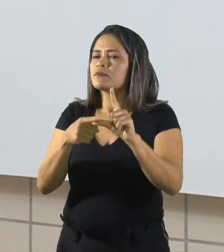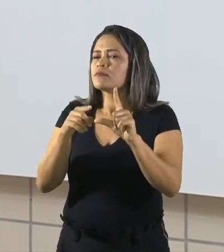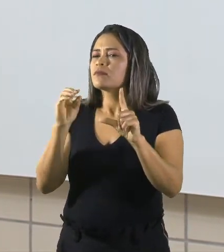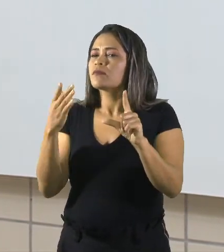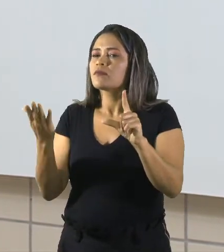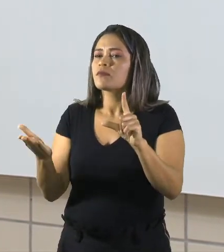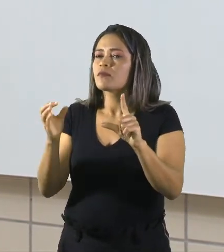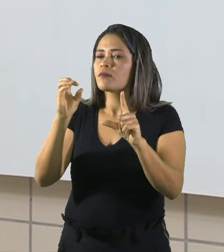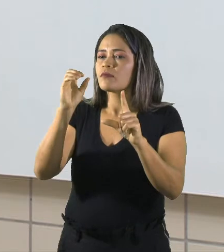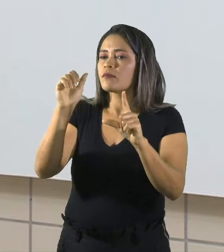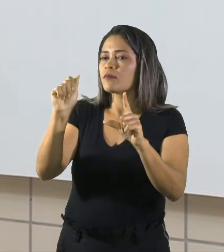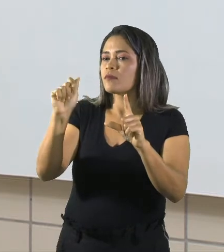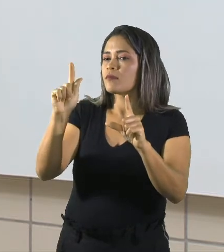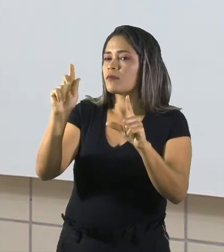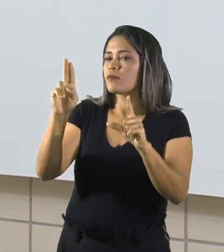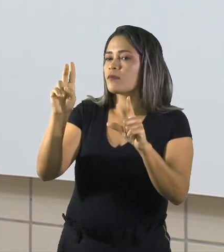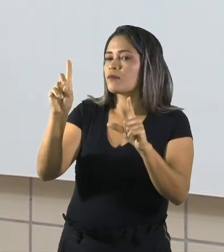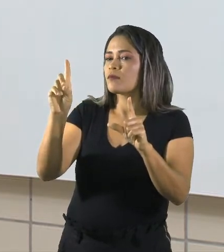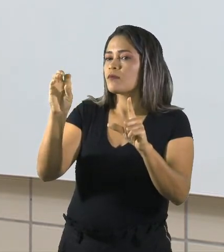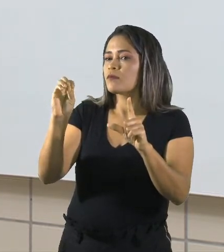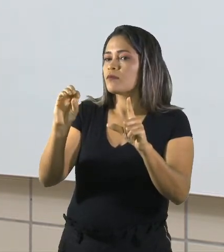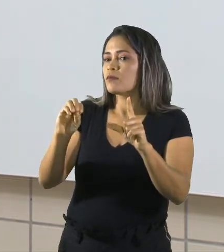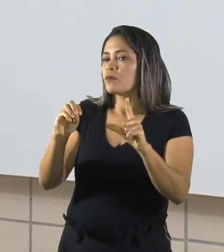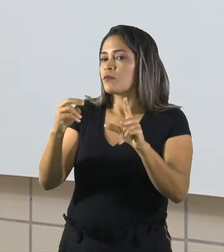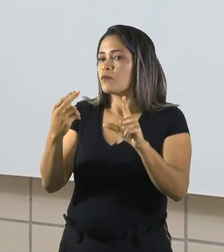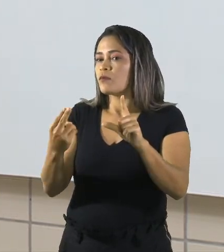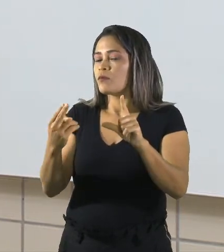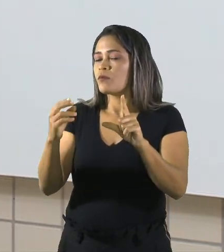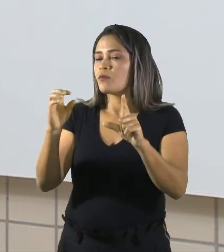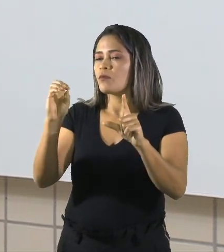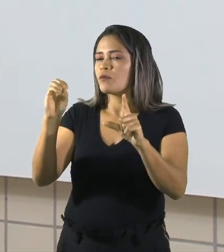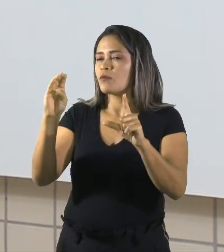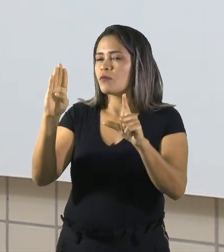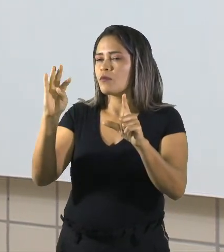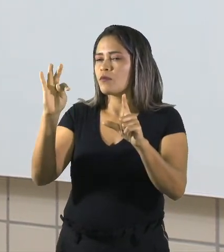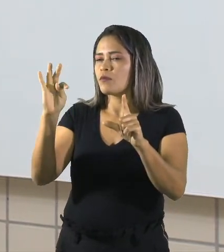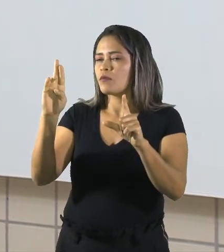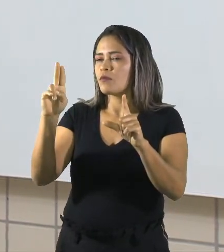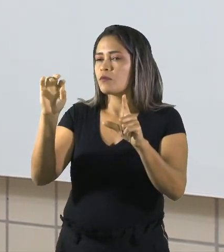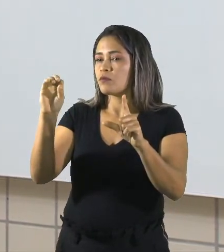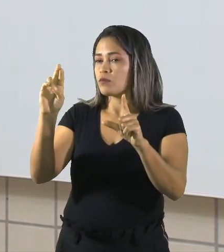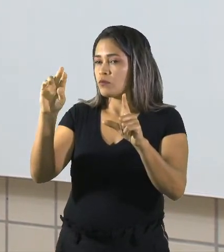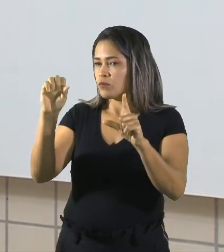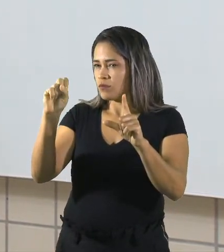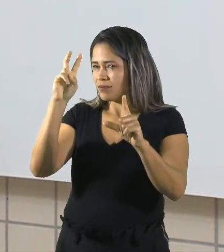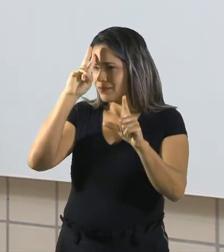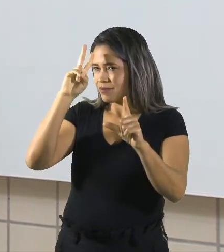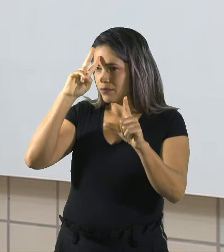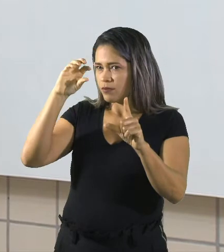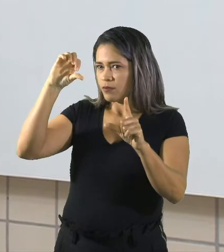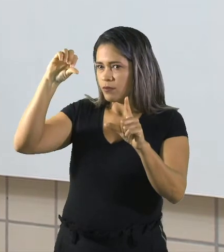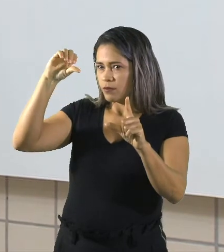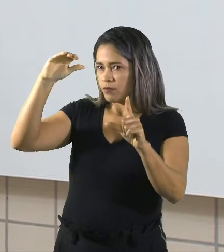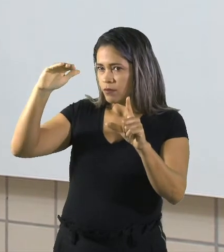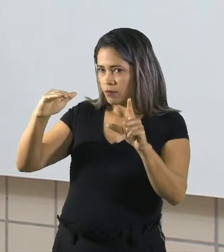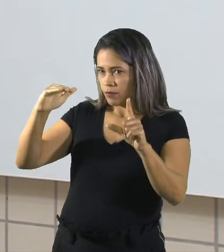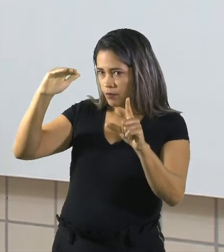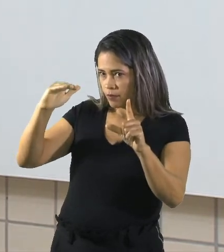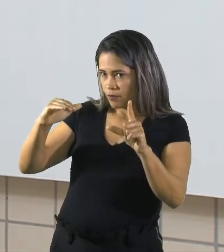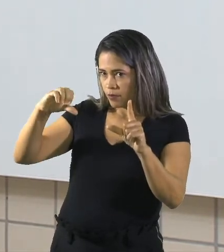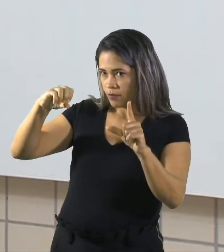é obtuso? É só lembrar. Se ele é menor do que 90 graus, então ele